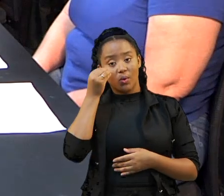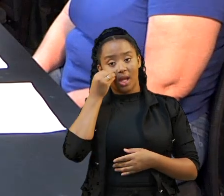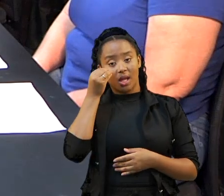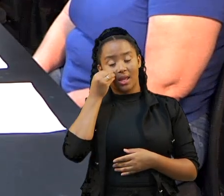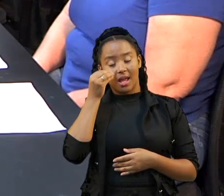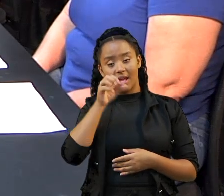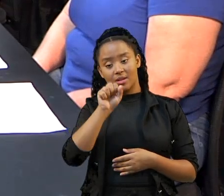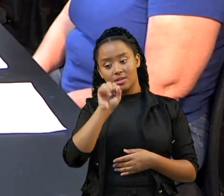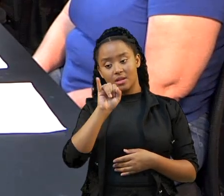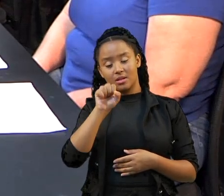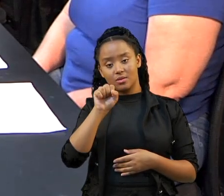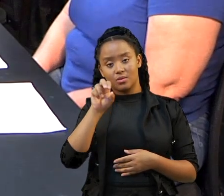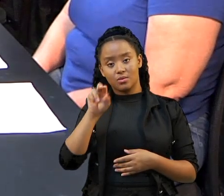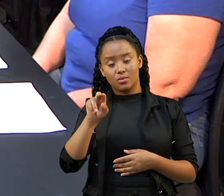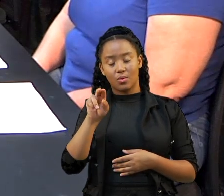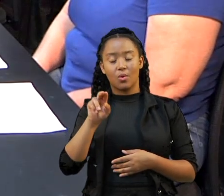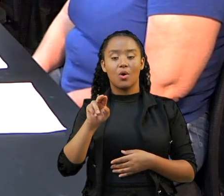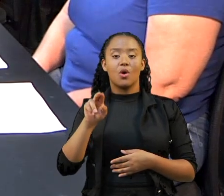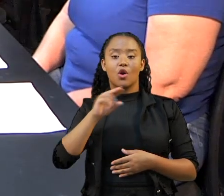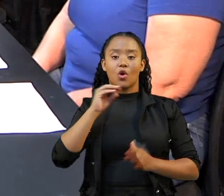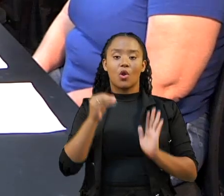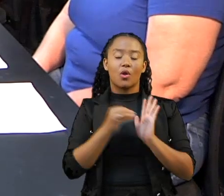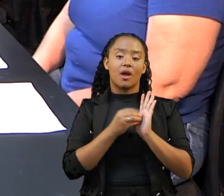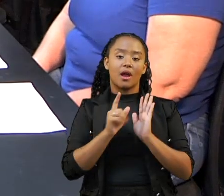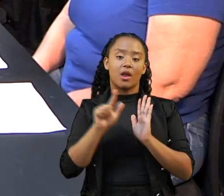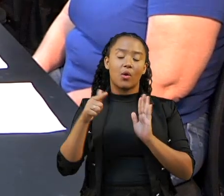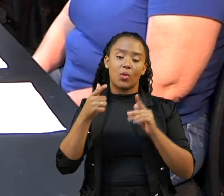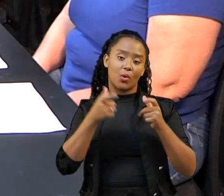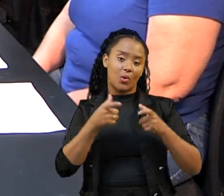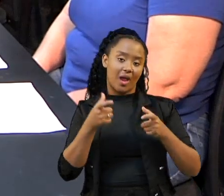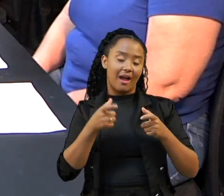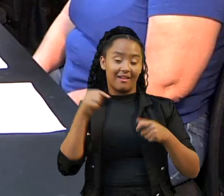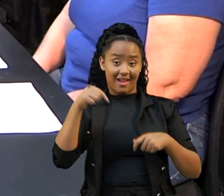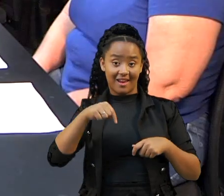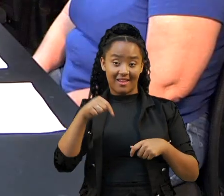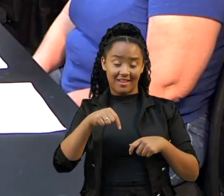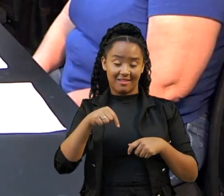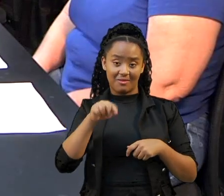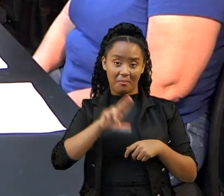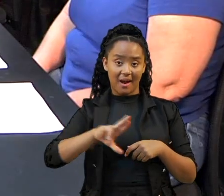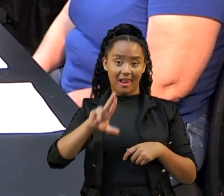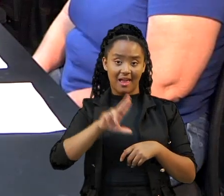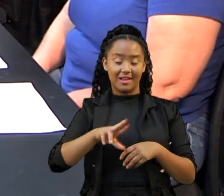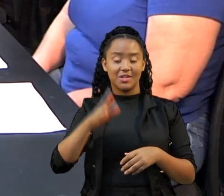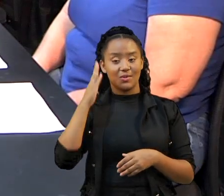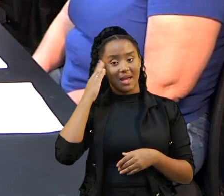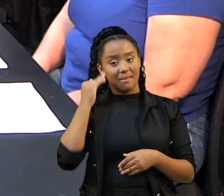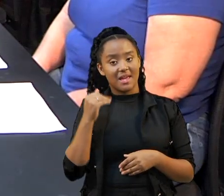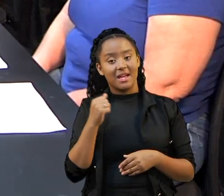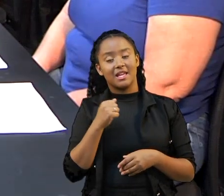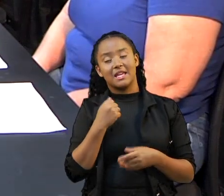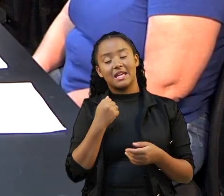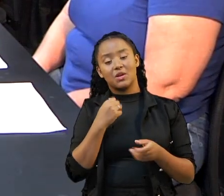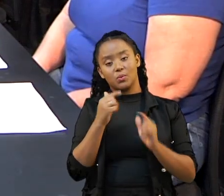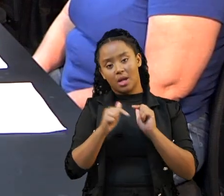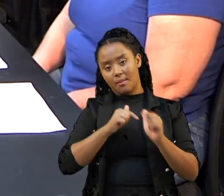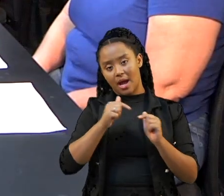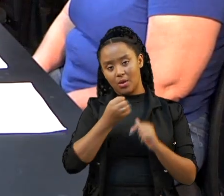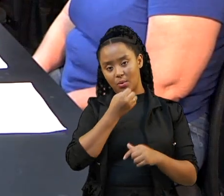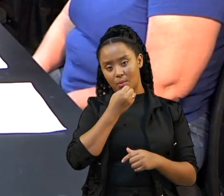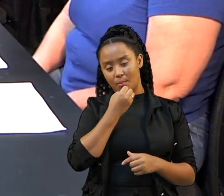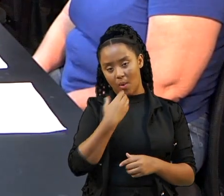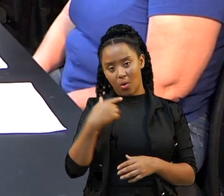aqui em Uberlândia, que era onde uma amiga minha morava, e eu sabia que era bom de emprego, e eu tinha a intenção de